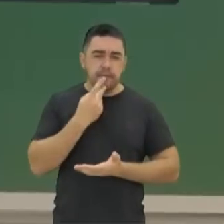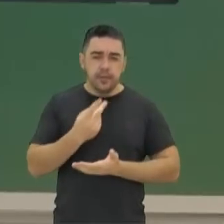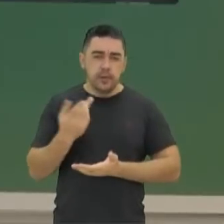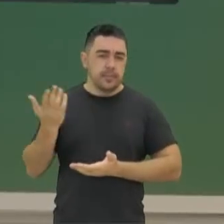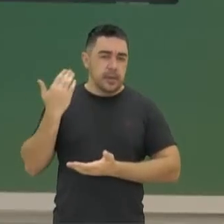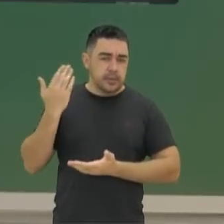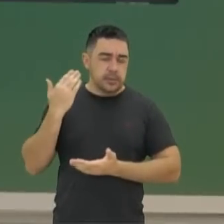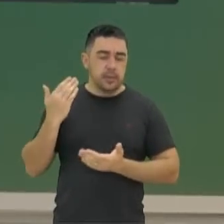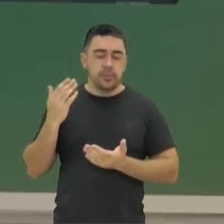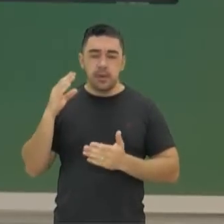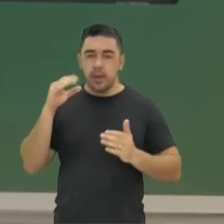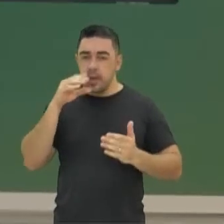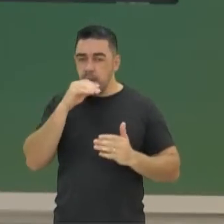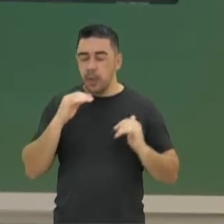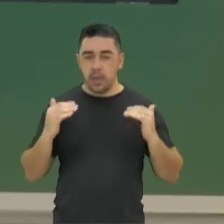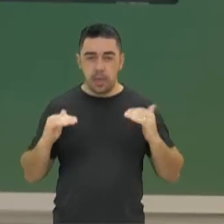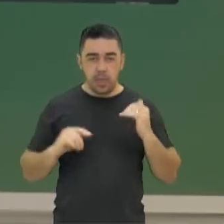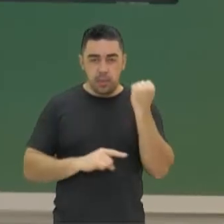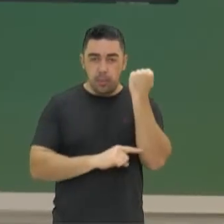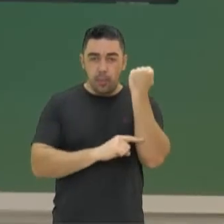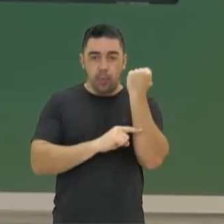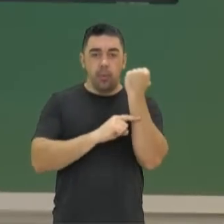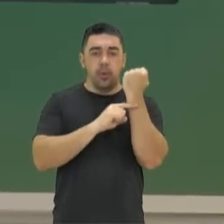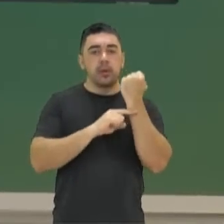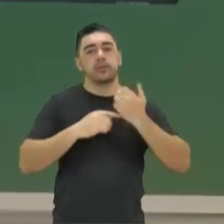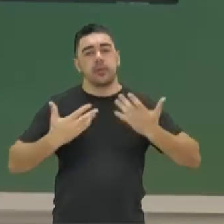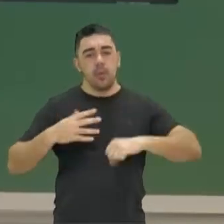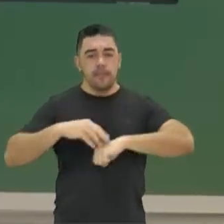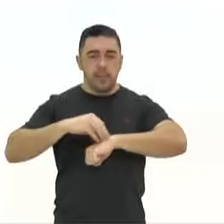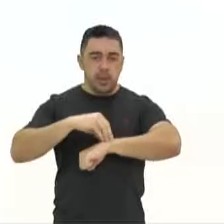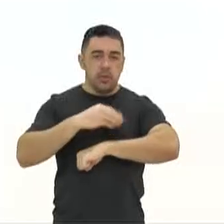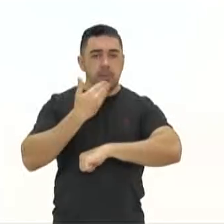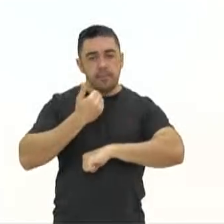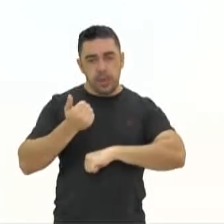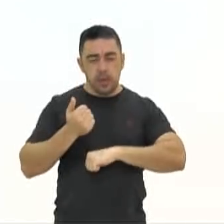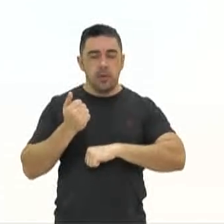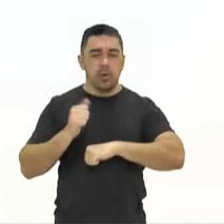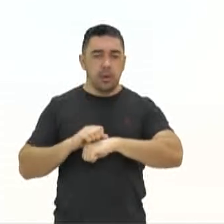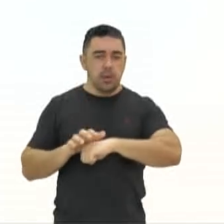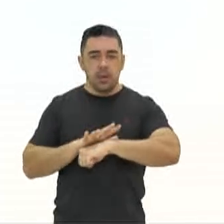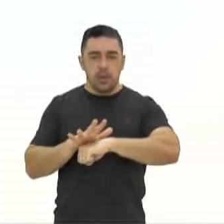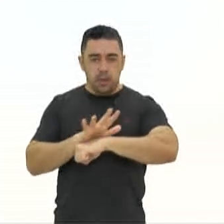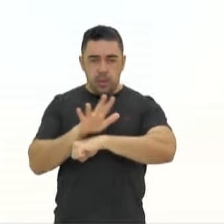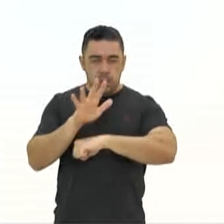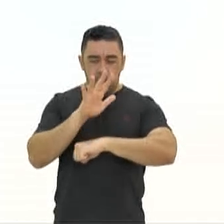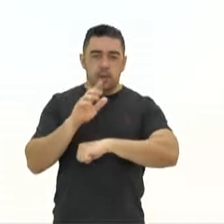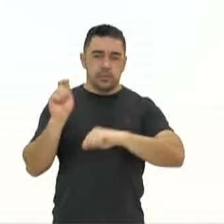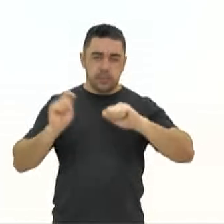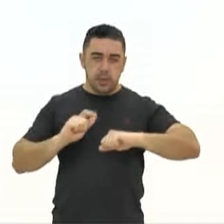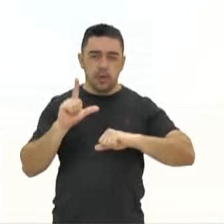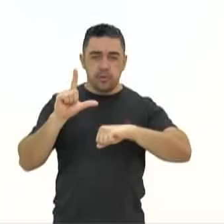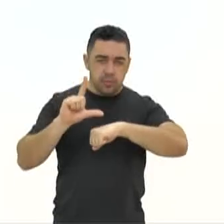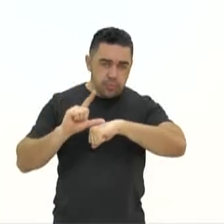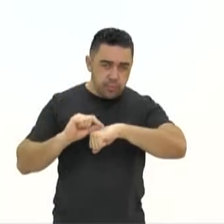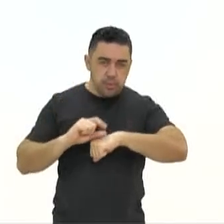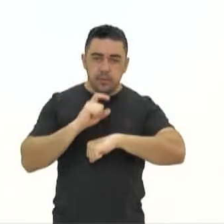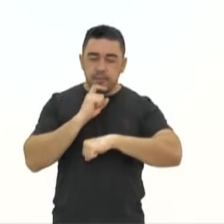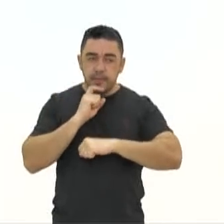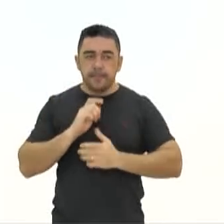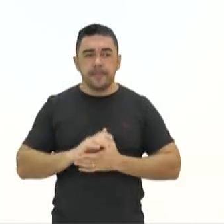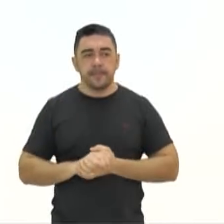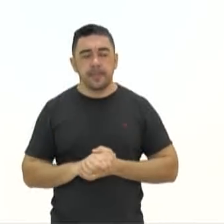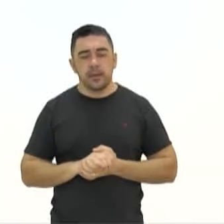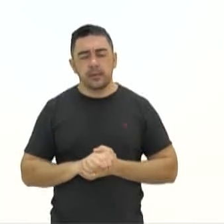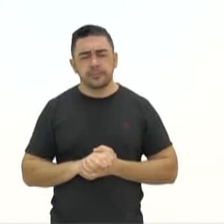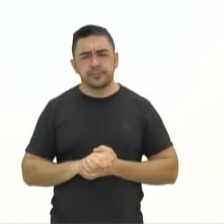então tinha que, a perda de pelo favoreceu ali que o corpo conseguisse dissipar melhor o calor, né?